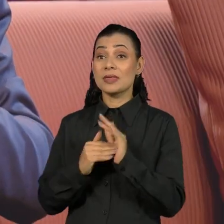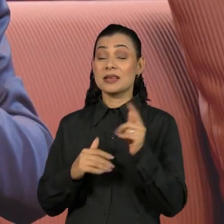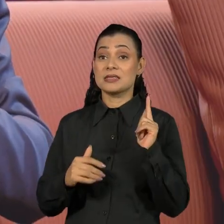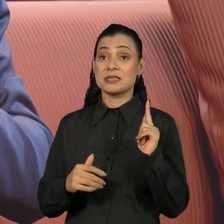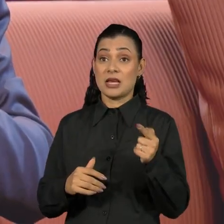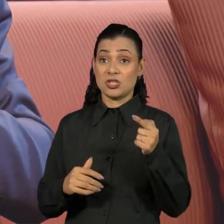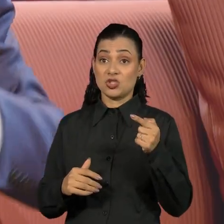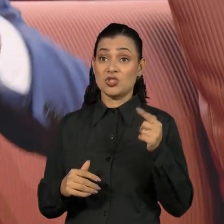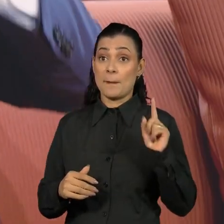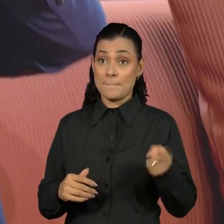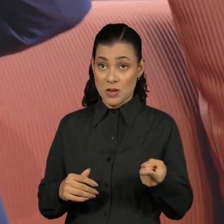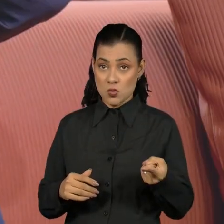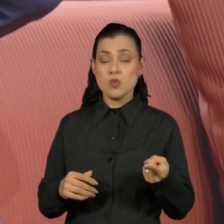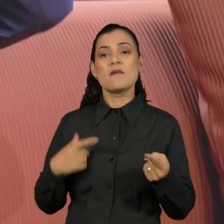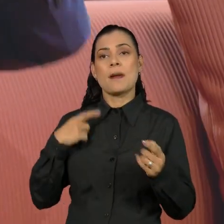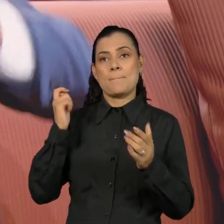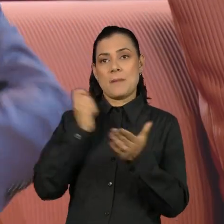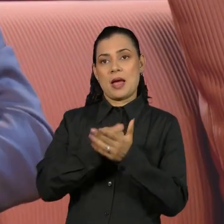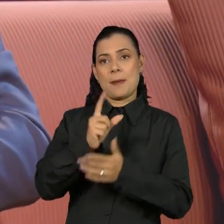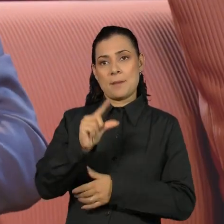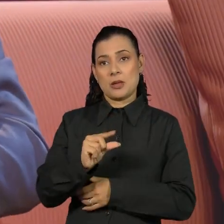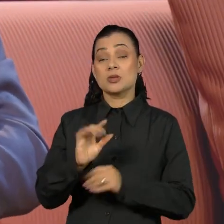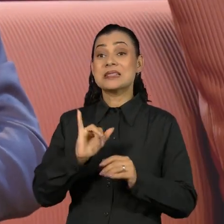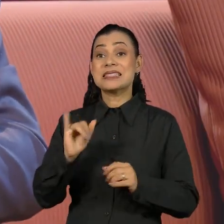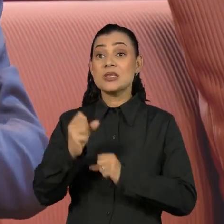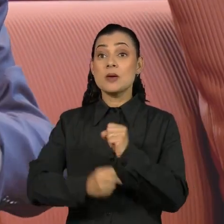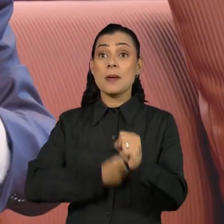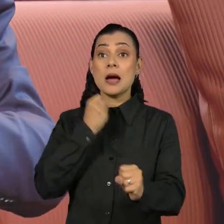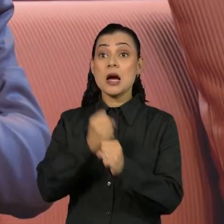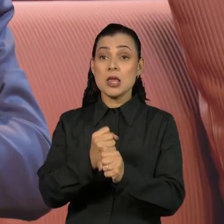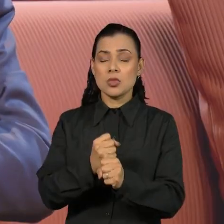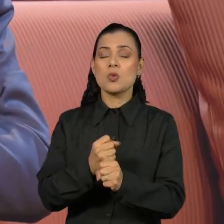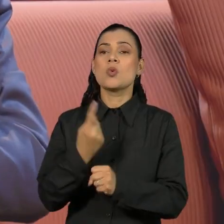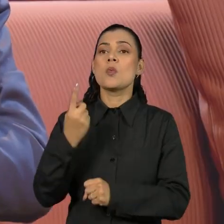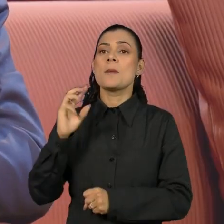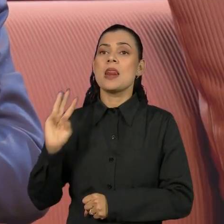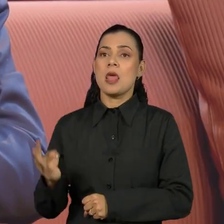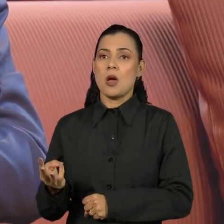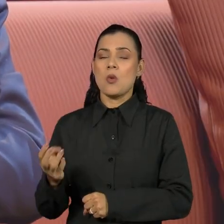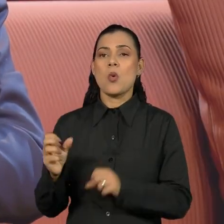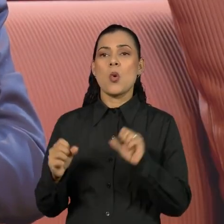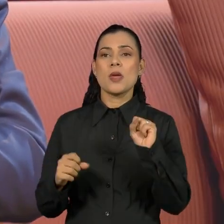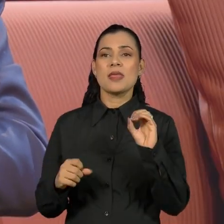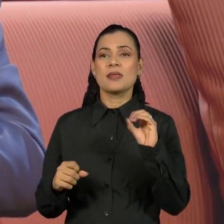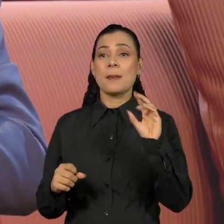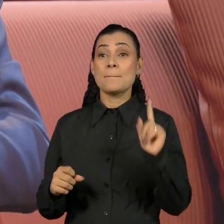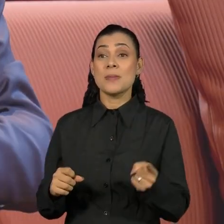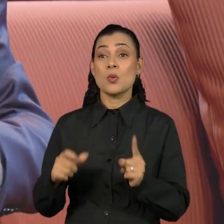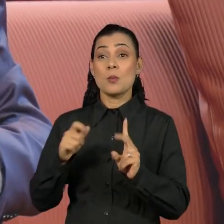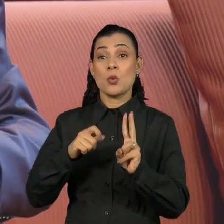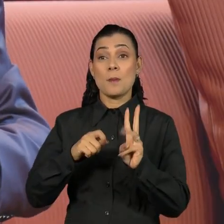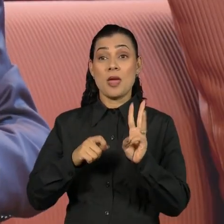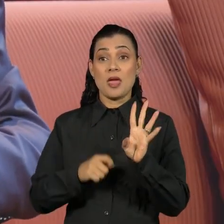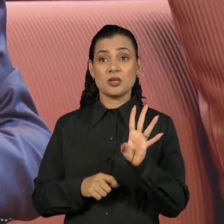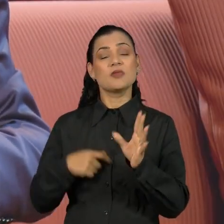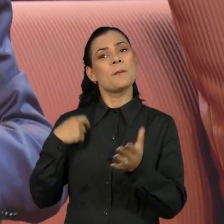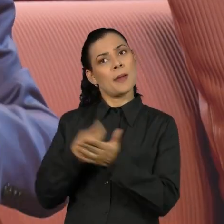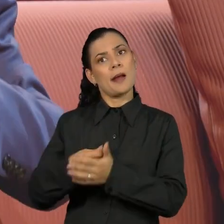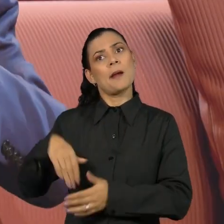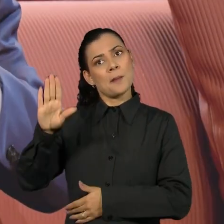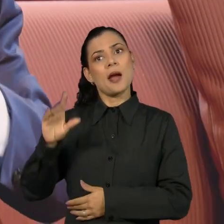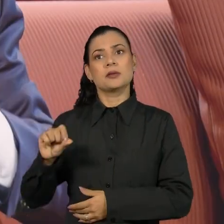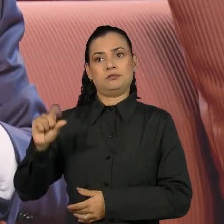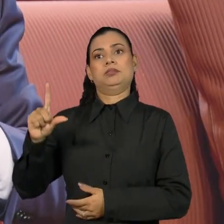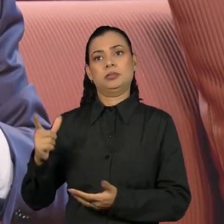pagar menos. Agora, quem ganha 1 milhão por ano, quem ganha R$80 mil por mês, esse vai pagar mais.